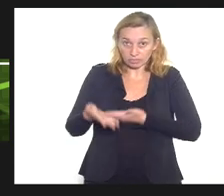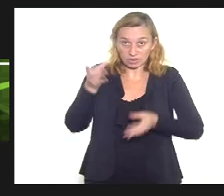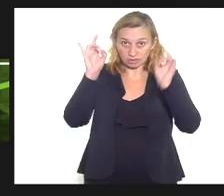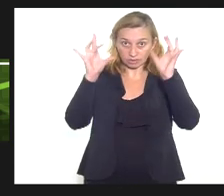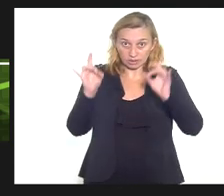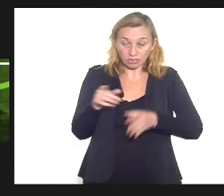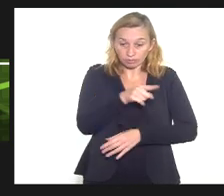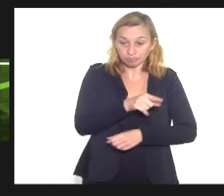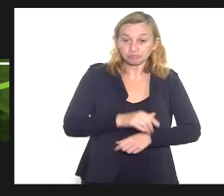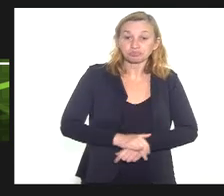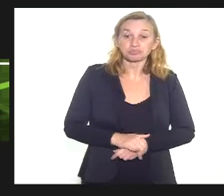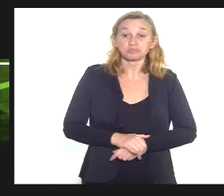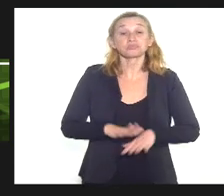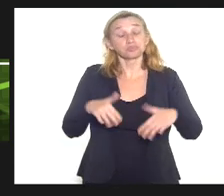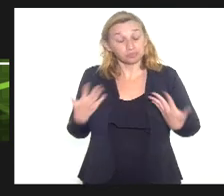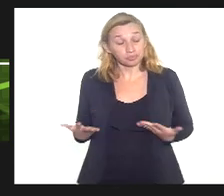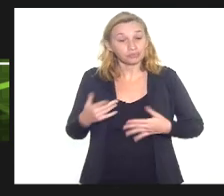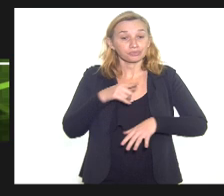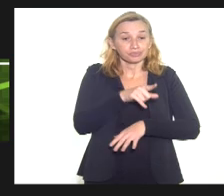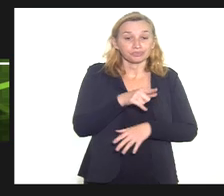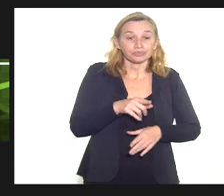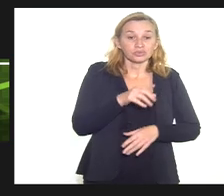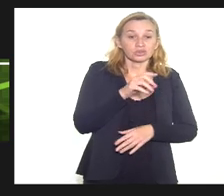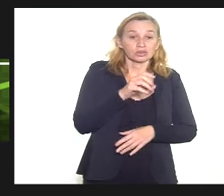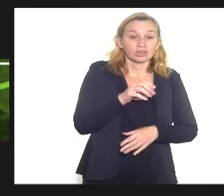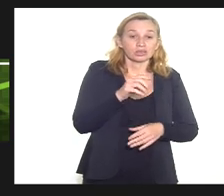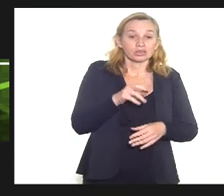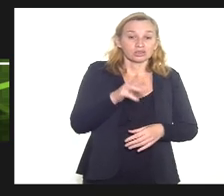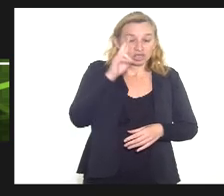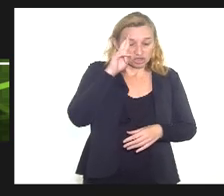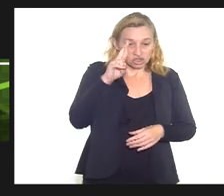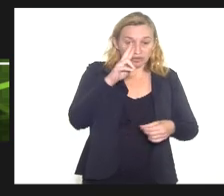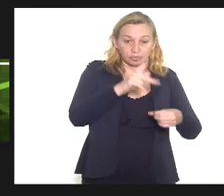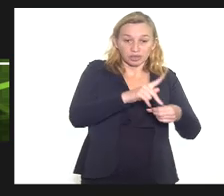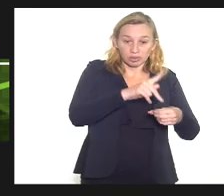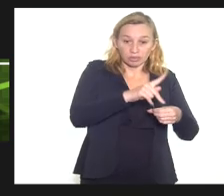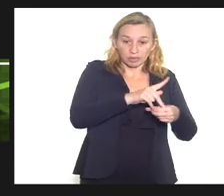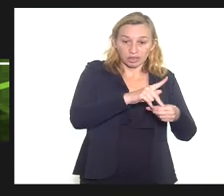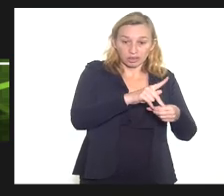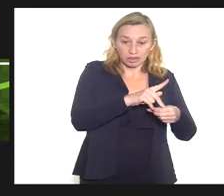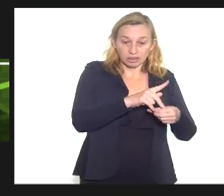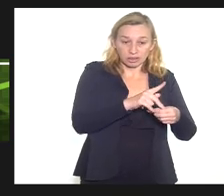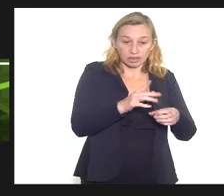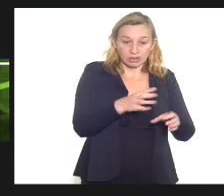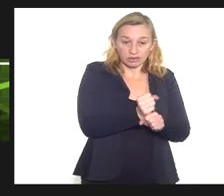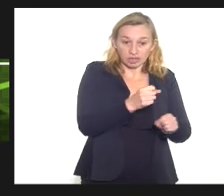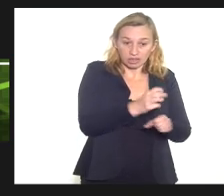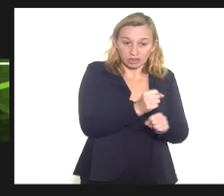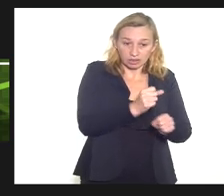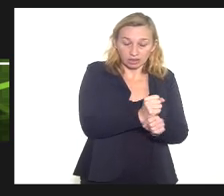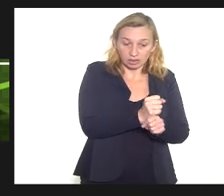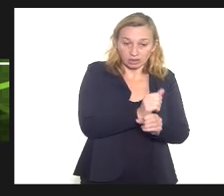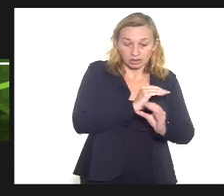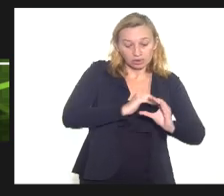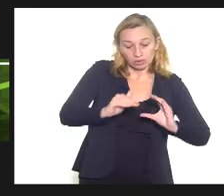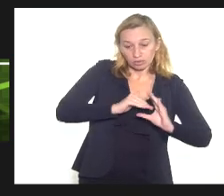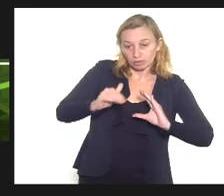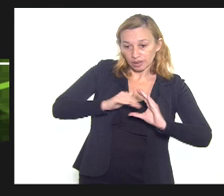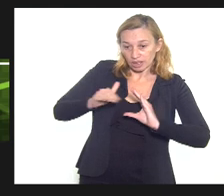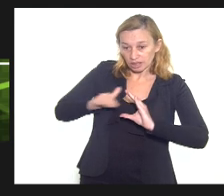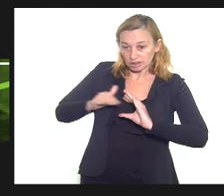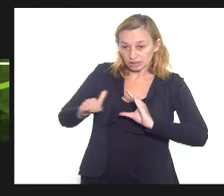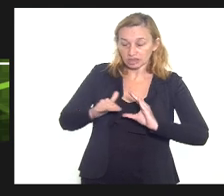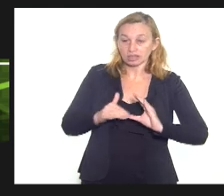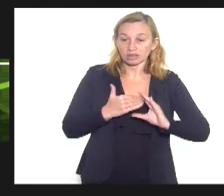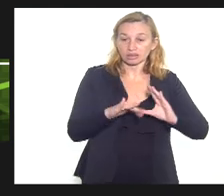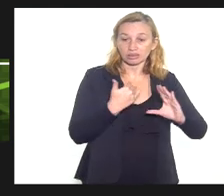especial. Então, a operadora Petrobras é quem faz as apurações e repassa para a